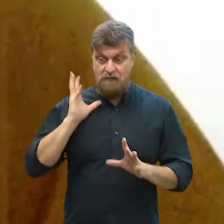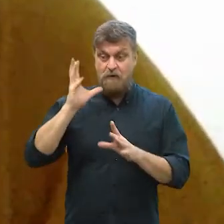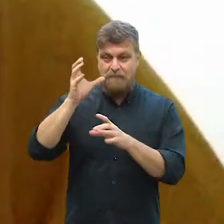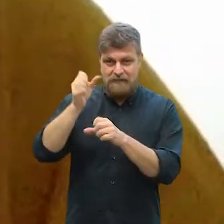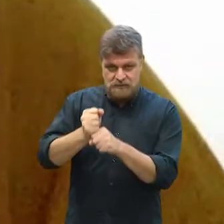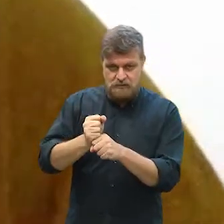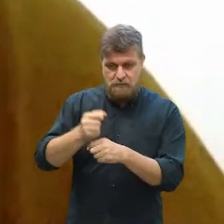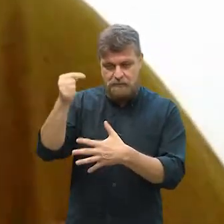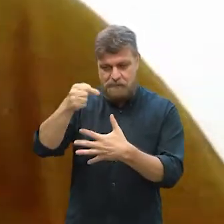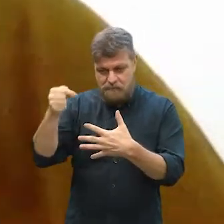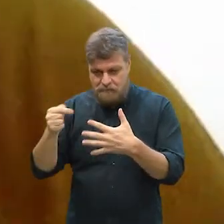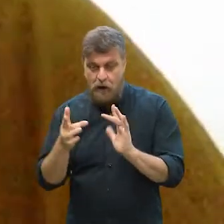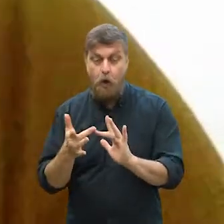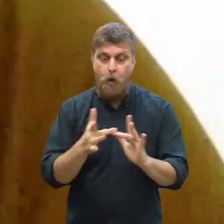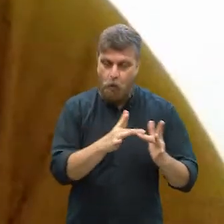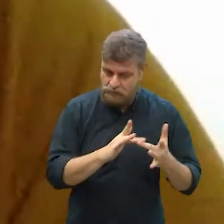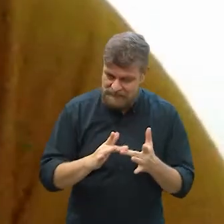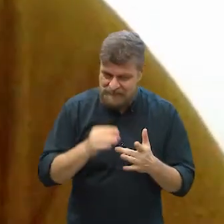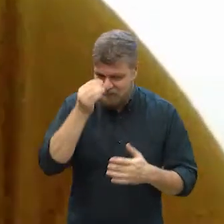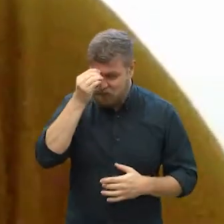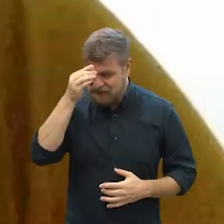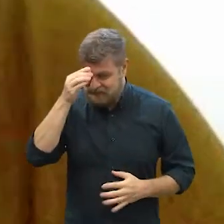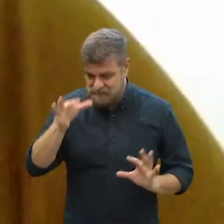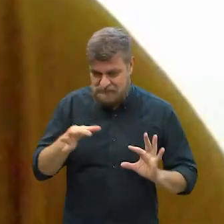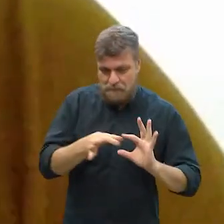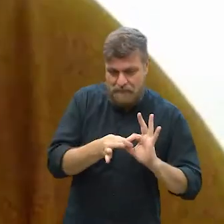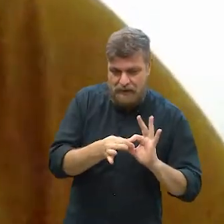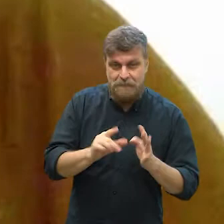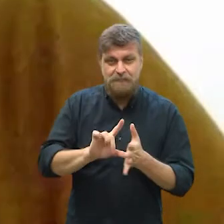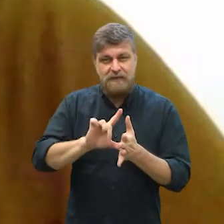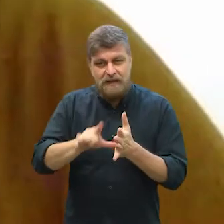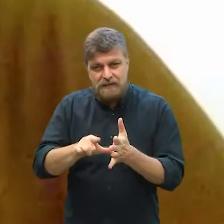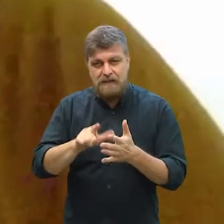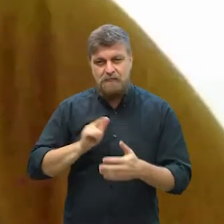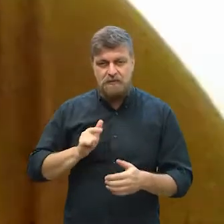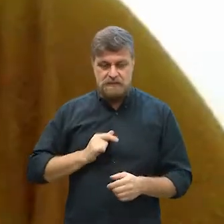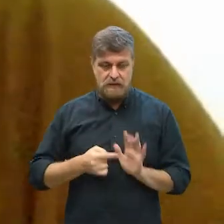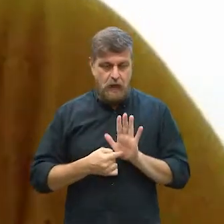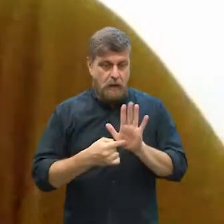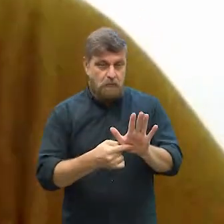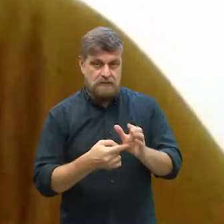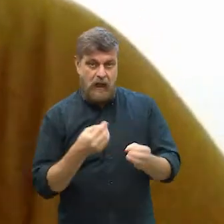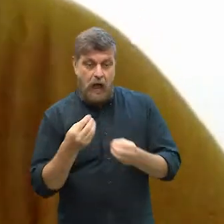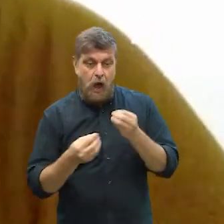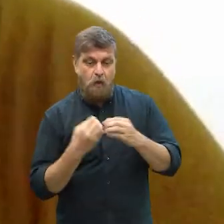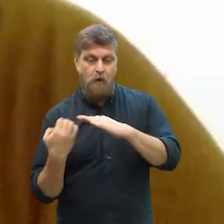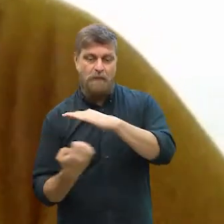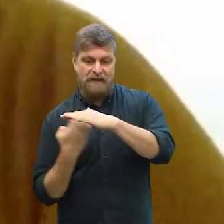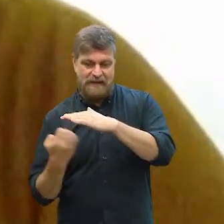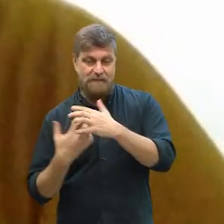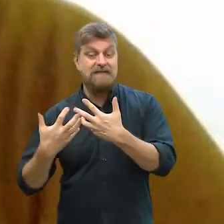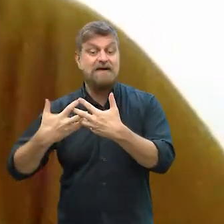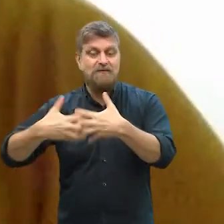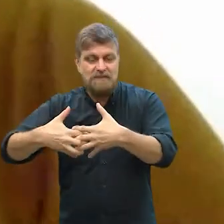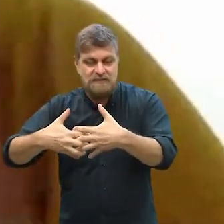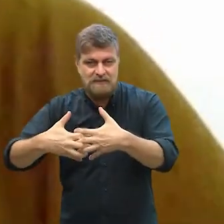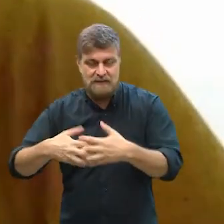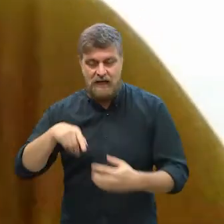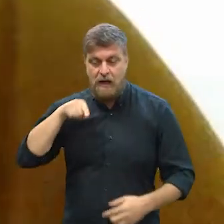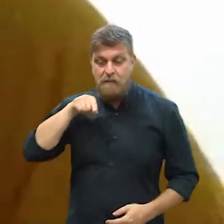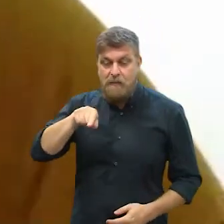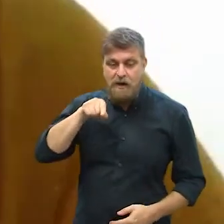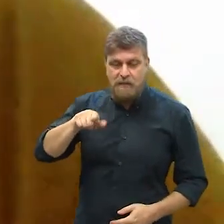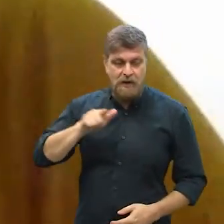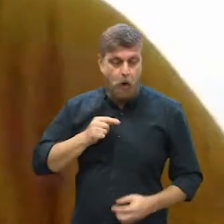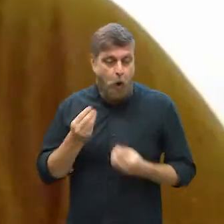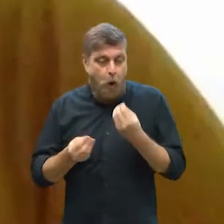né, questão de networking. Mas também depois foi desenhar o modelo de serviço, né? Então, tipo, como que ele vai